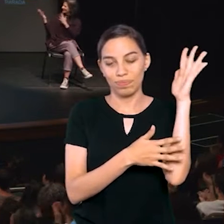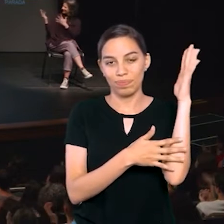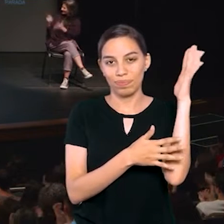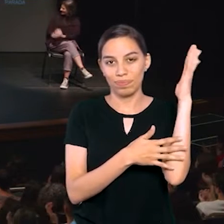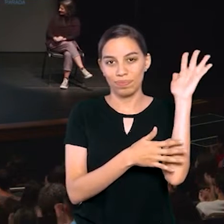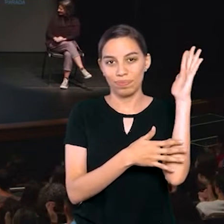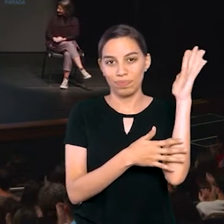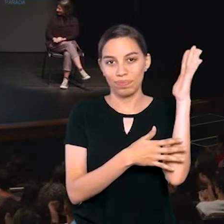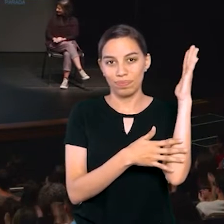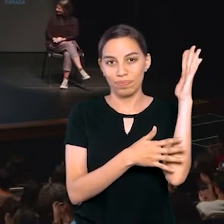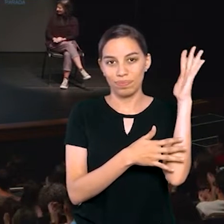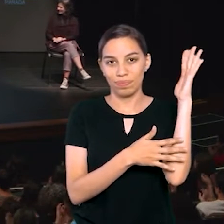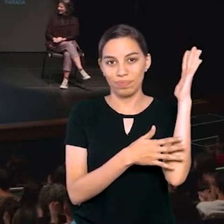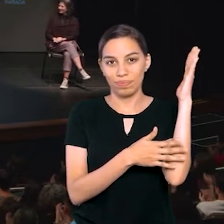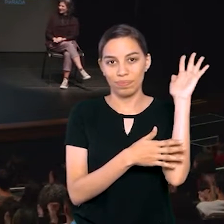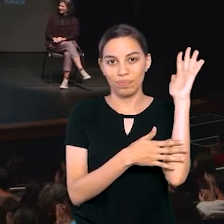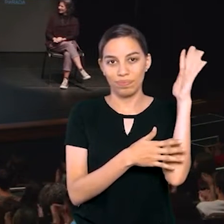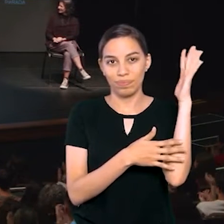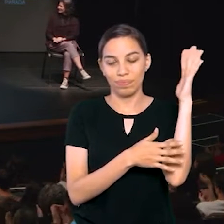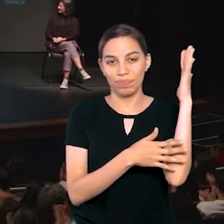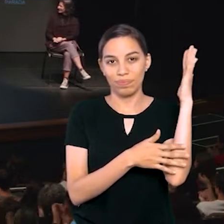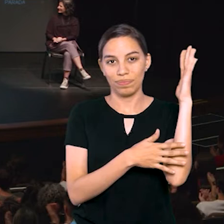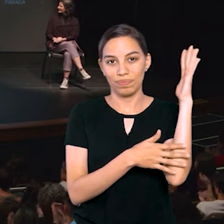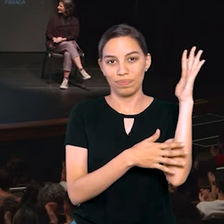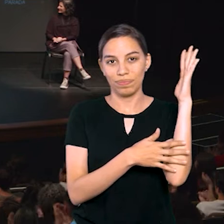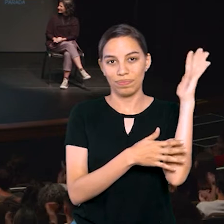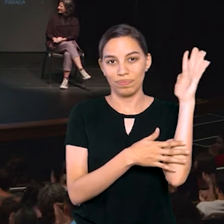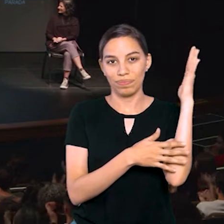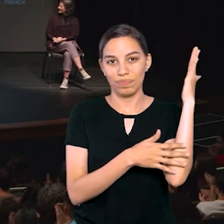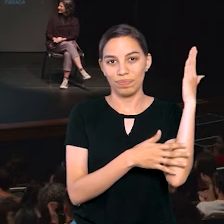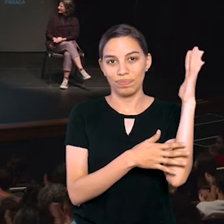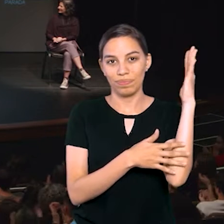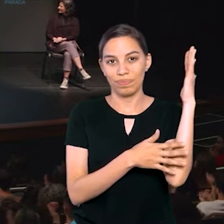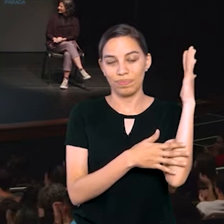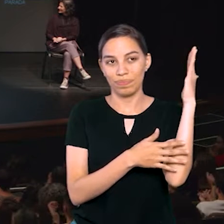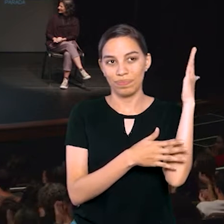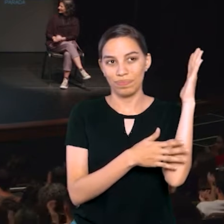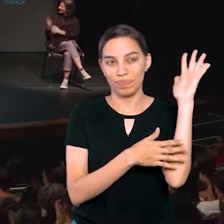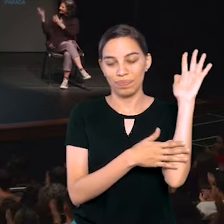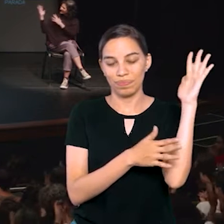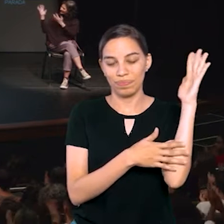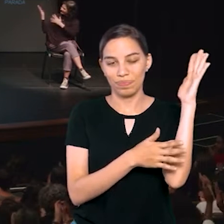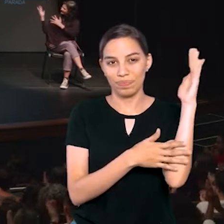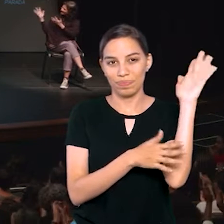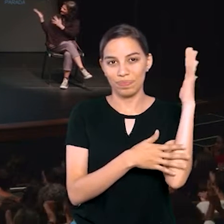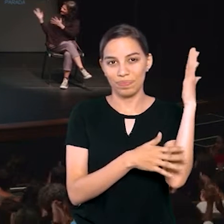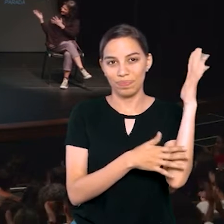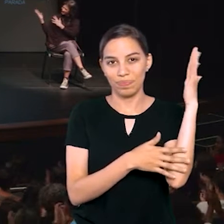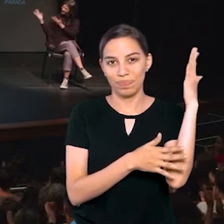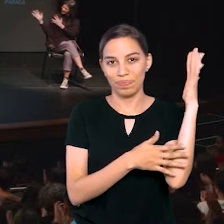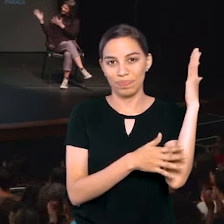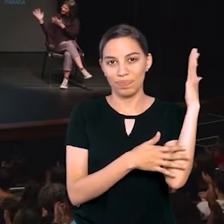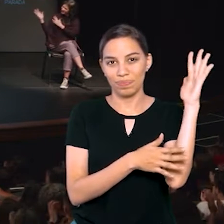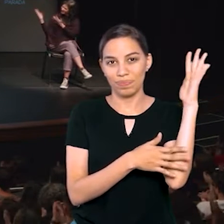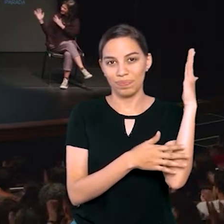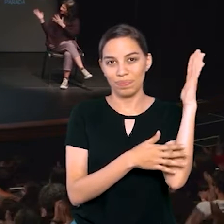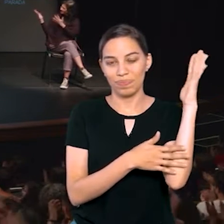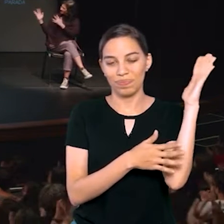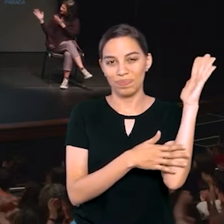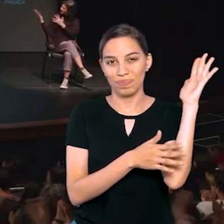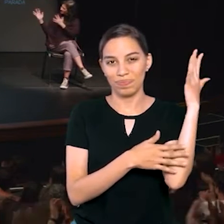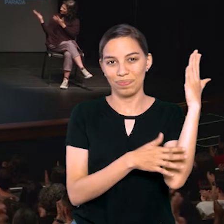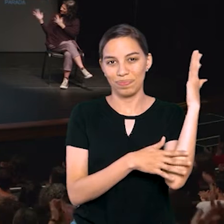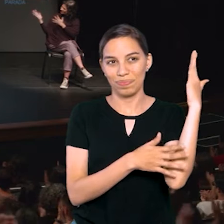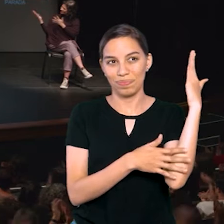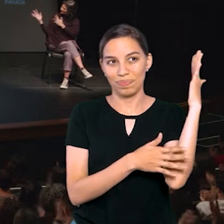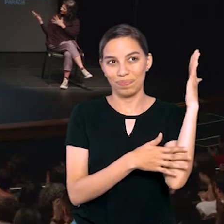cabelos escuros e compridos até a cintura. Ela veste uma blusa branca com uma calça florida e usa um enfeite amarelo no